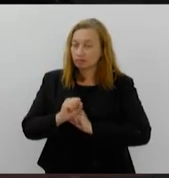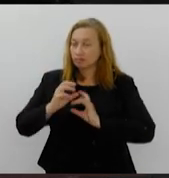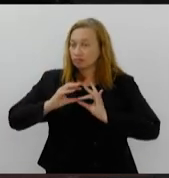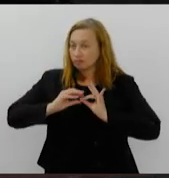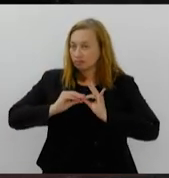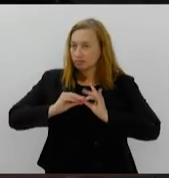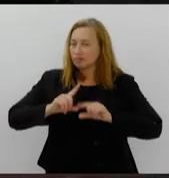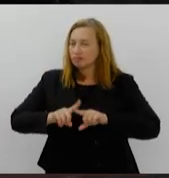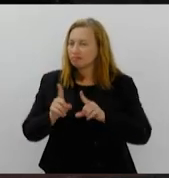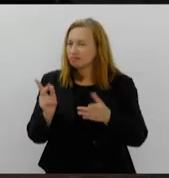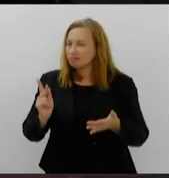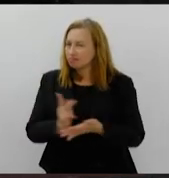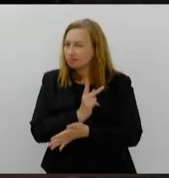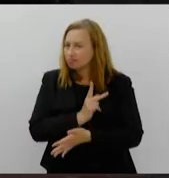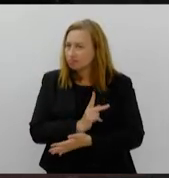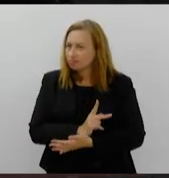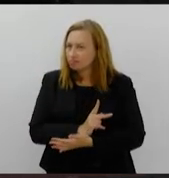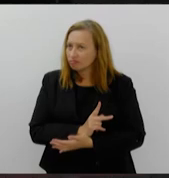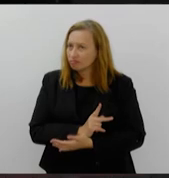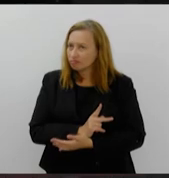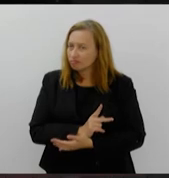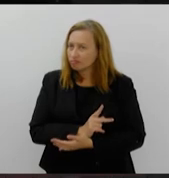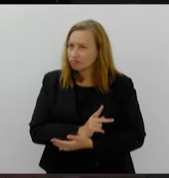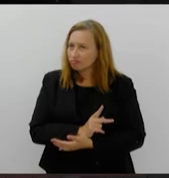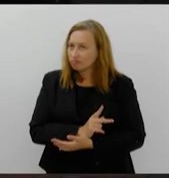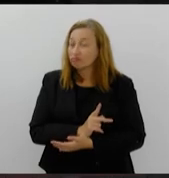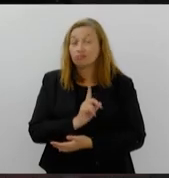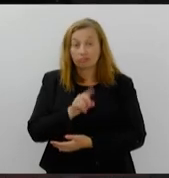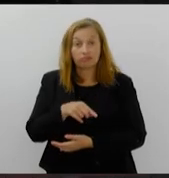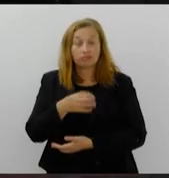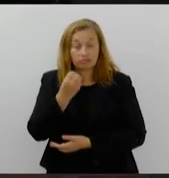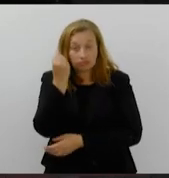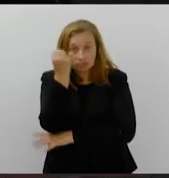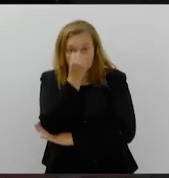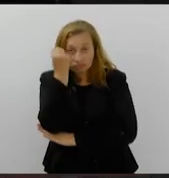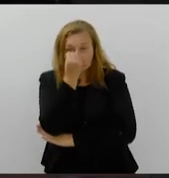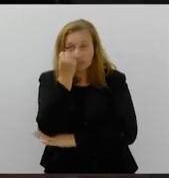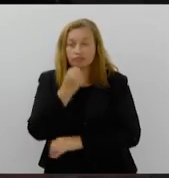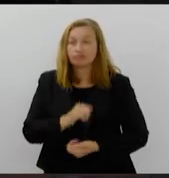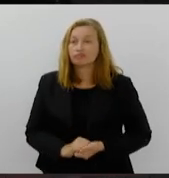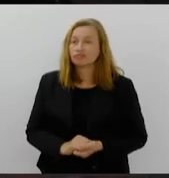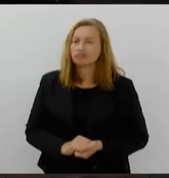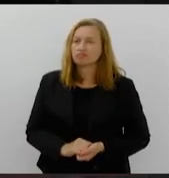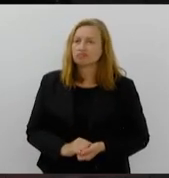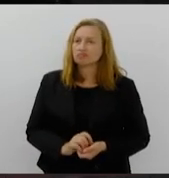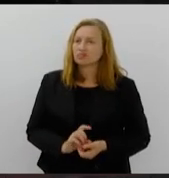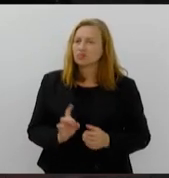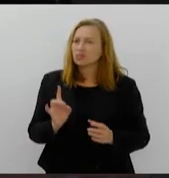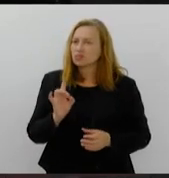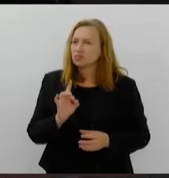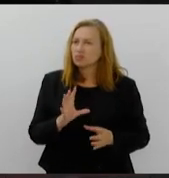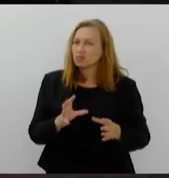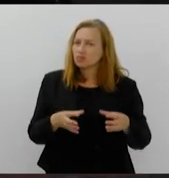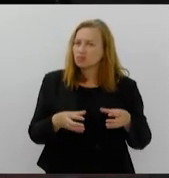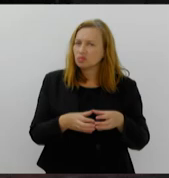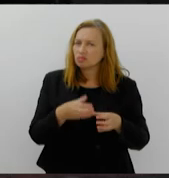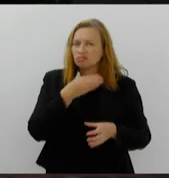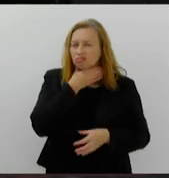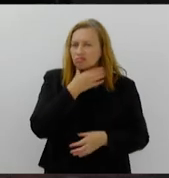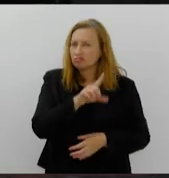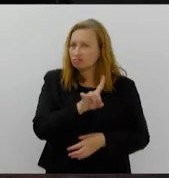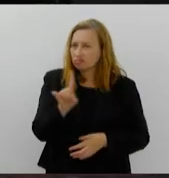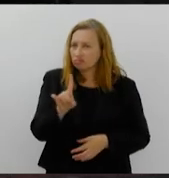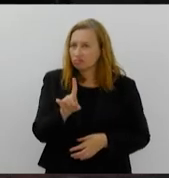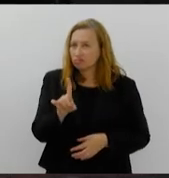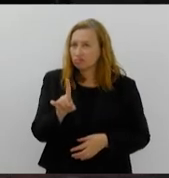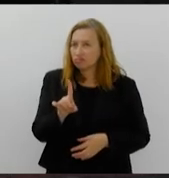Mas esse fato, que por si só é muito grave, ele não é o conjunto da crise. Ele